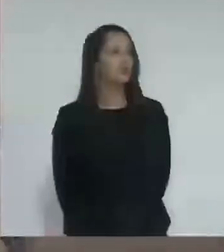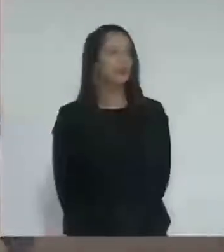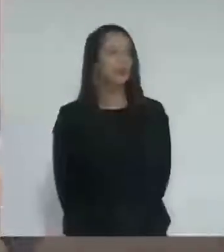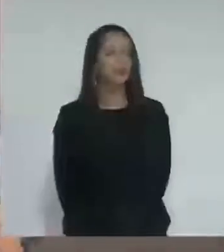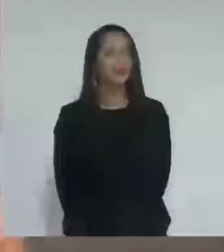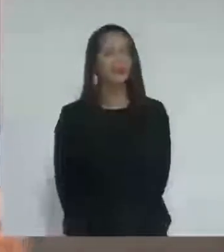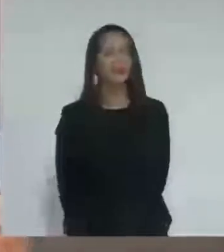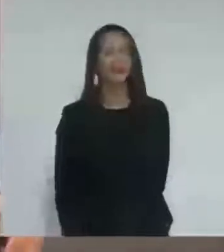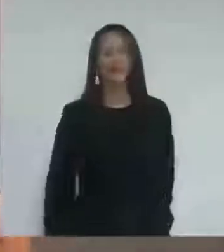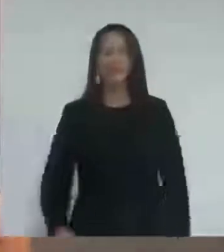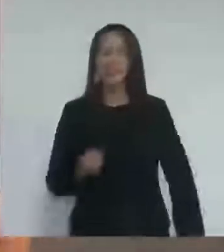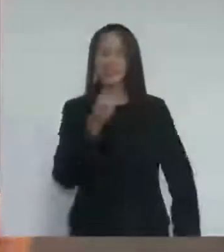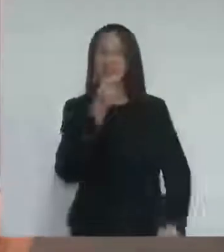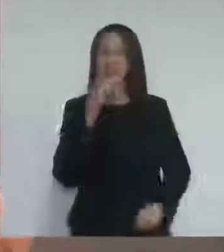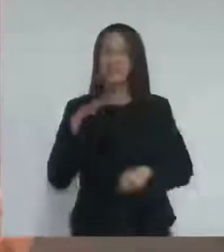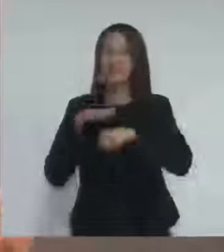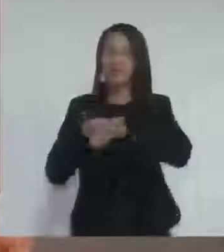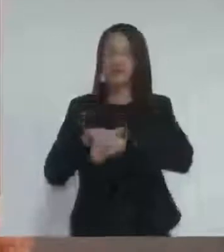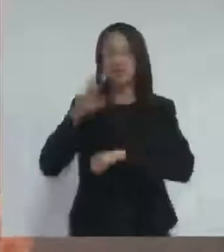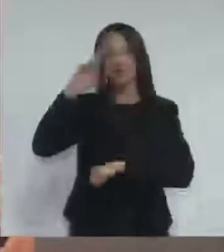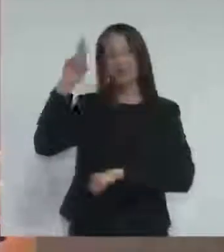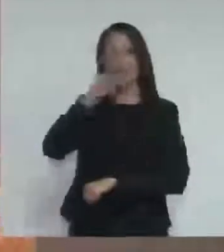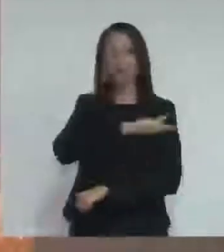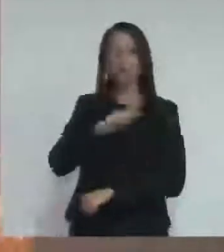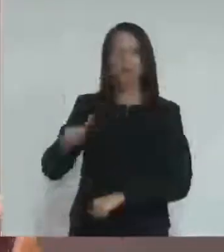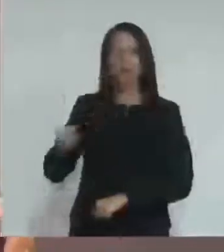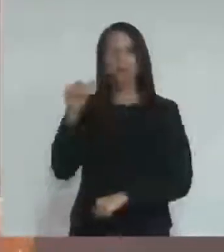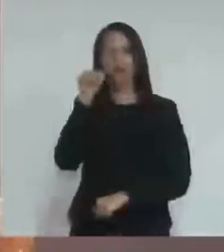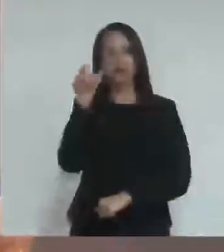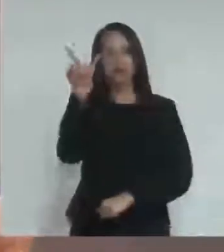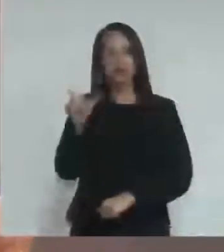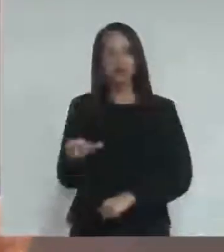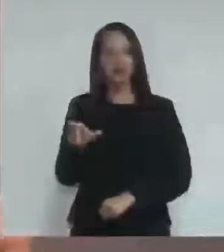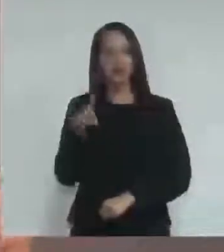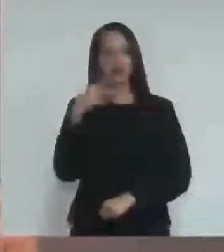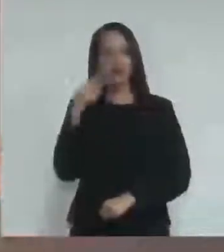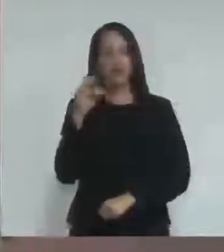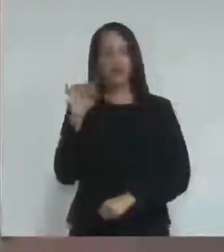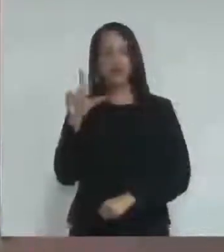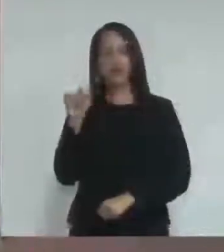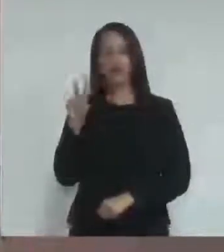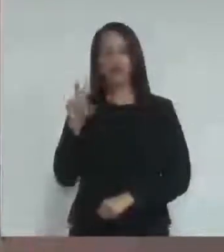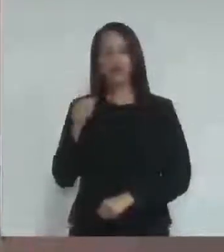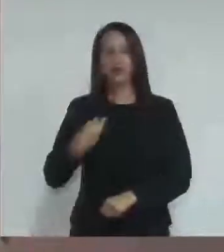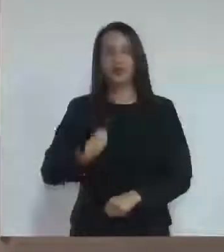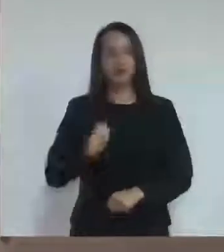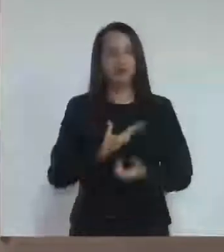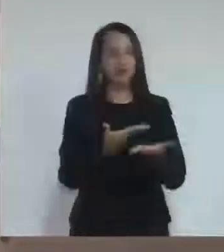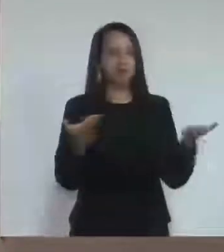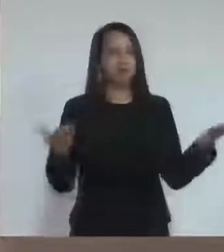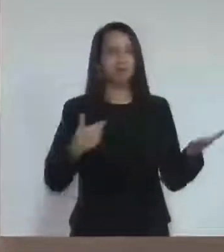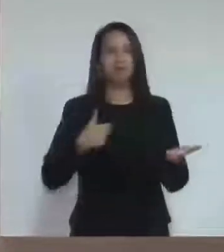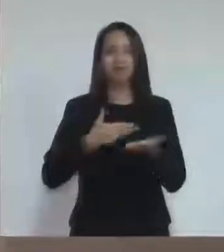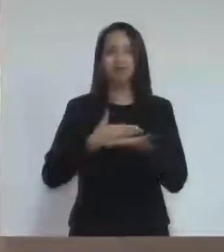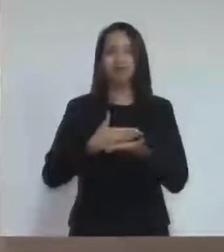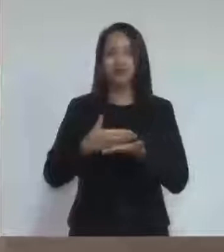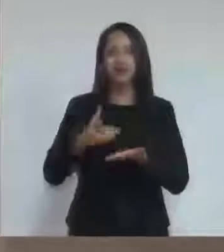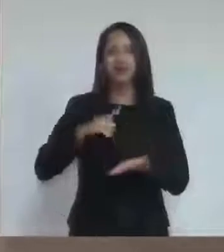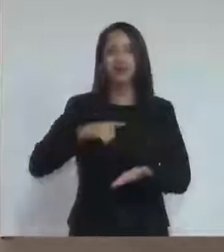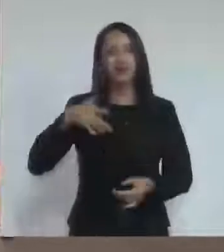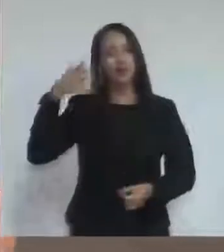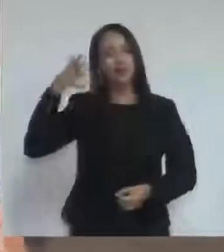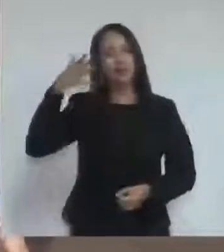Boa noite, senhor presidente, vereadora Flávia, nobres pares, público presente. Quero começar a minha fala desse